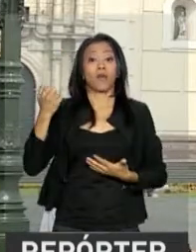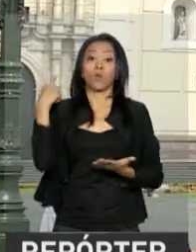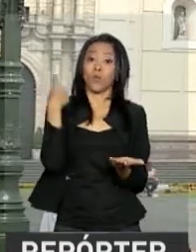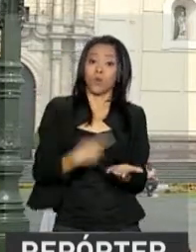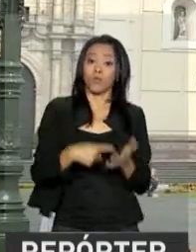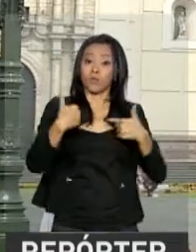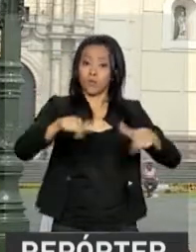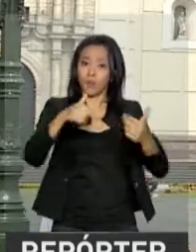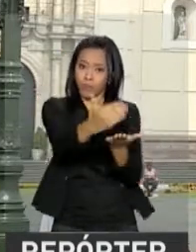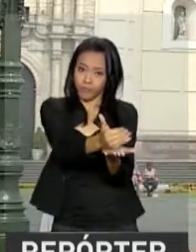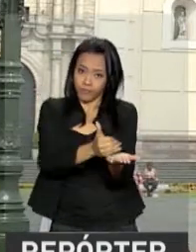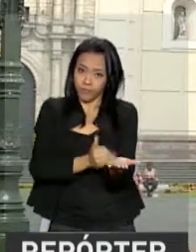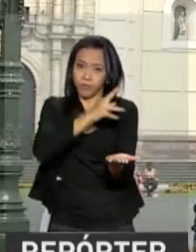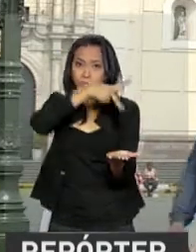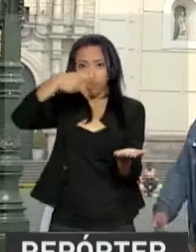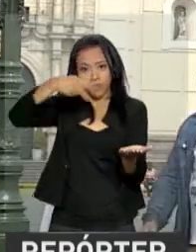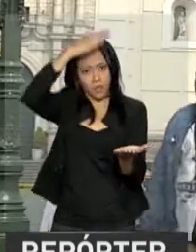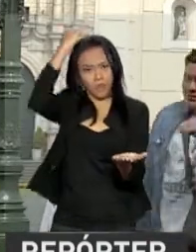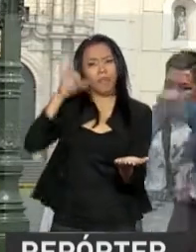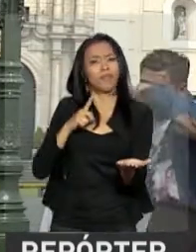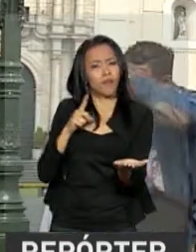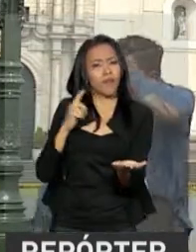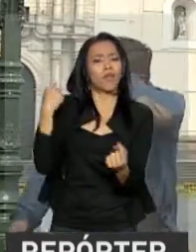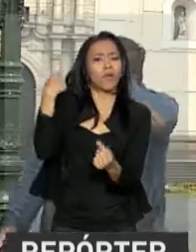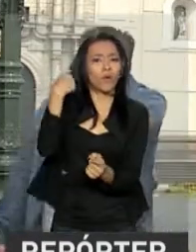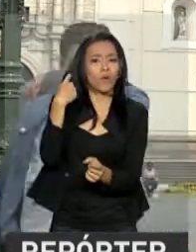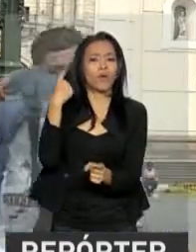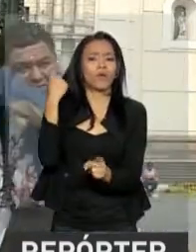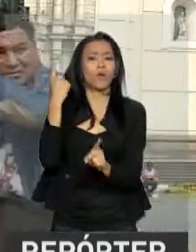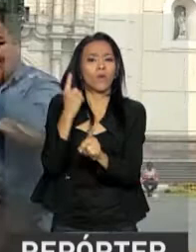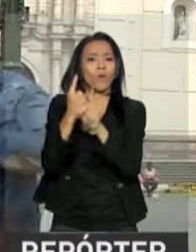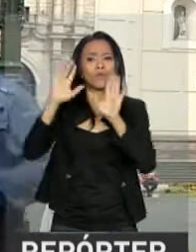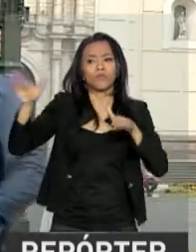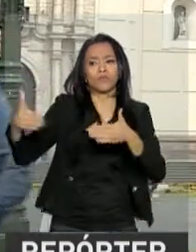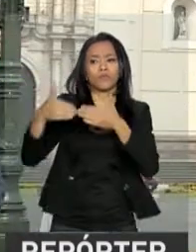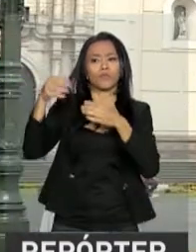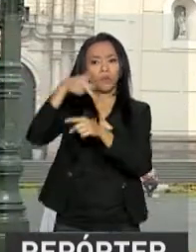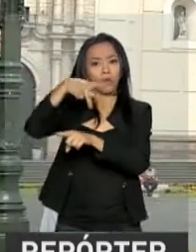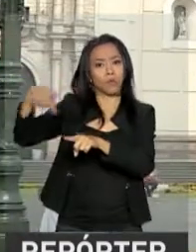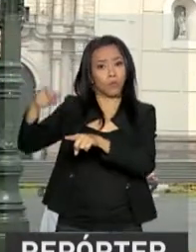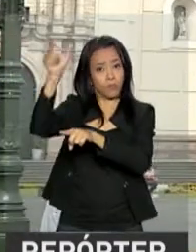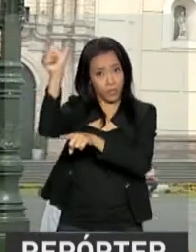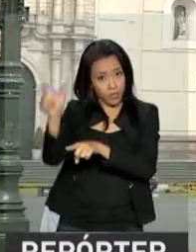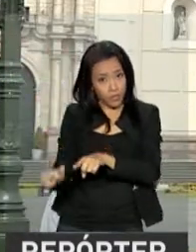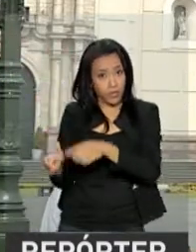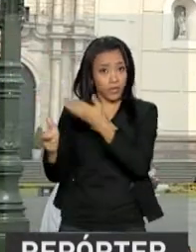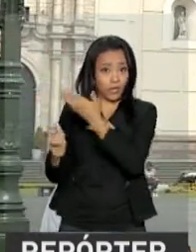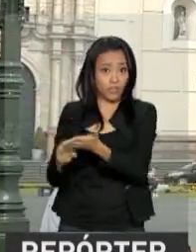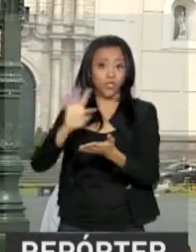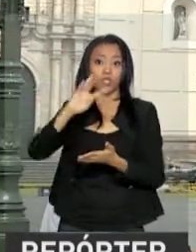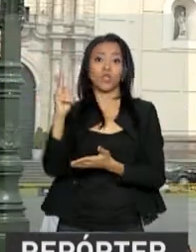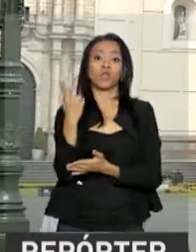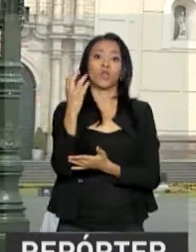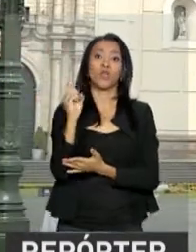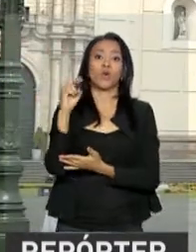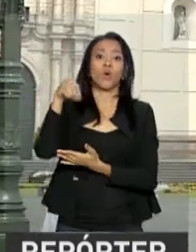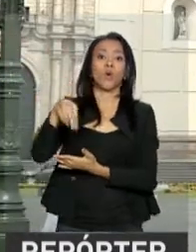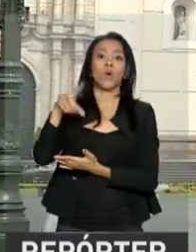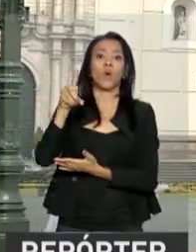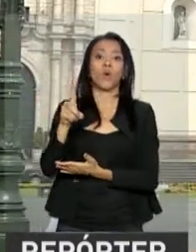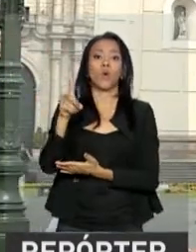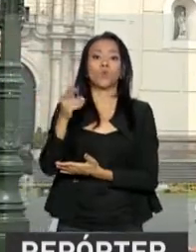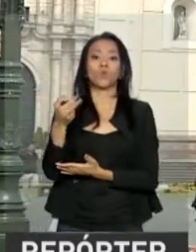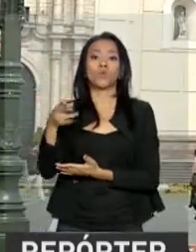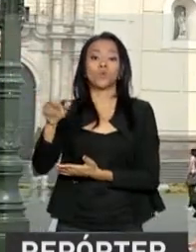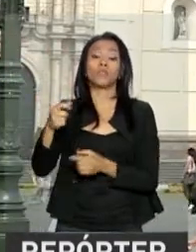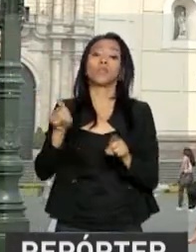michel temer conta com reuniões bilaterais com os presidentes de honduras rua orlando hernández e do